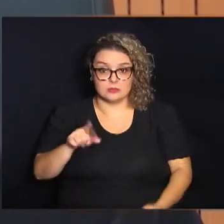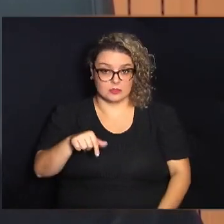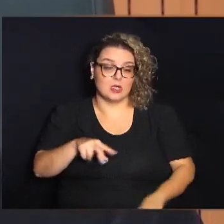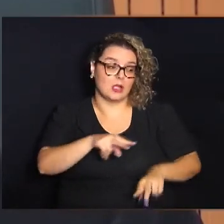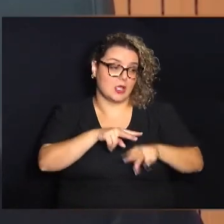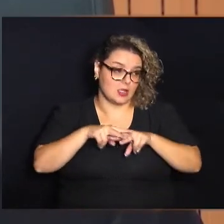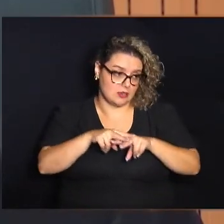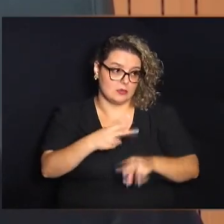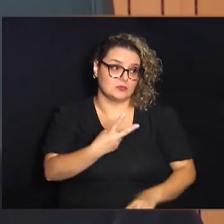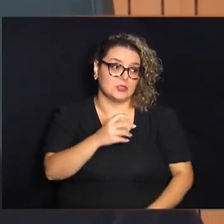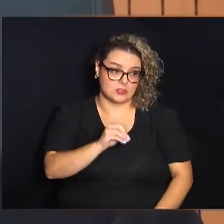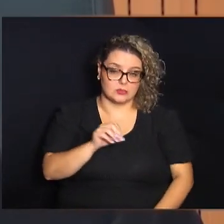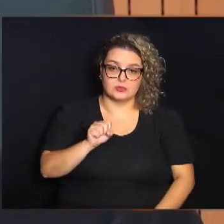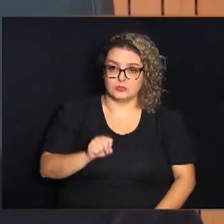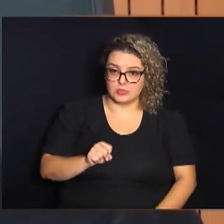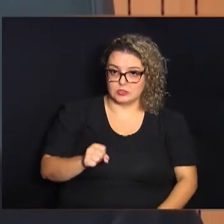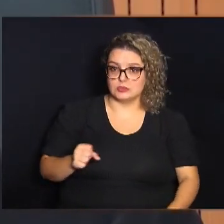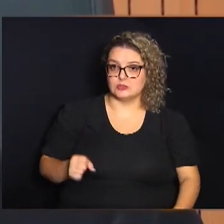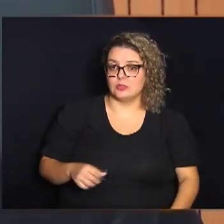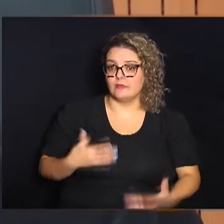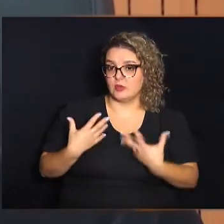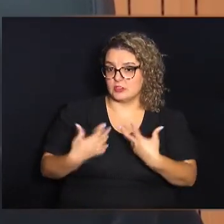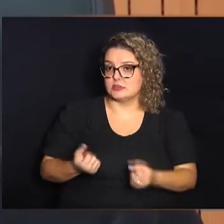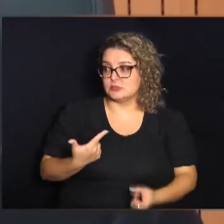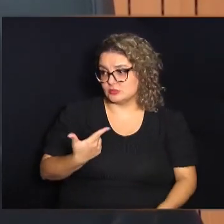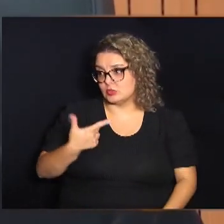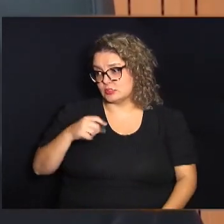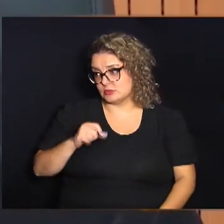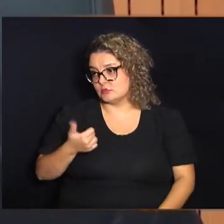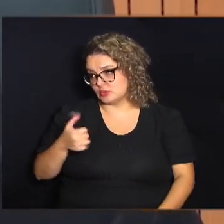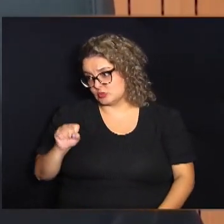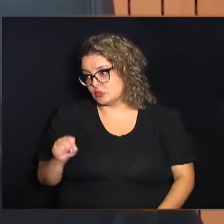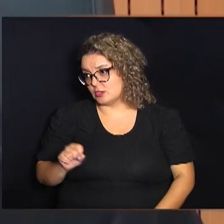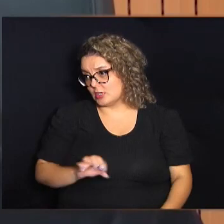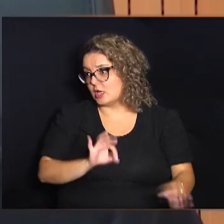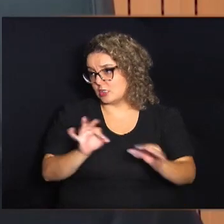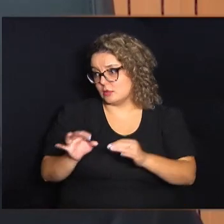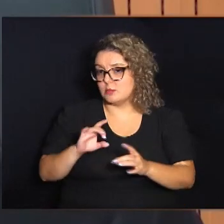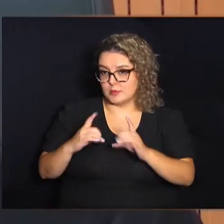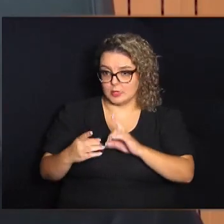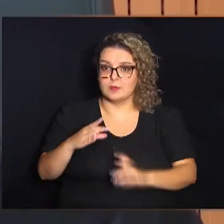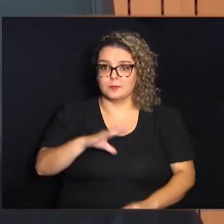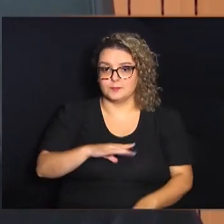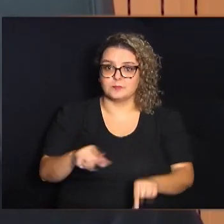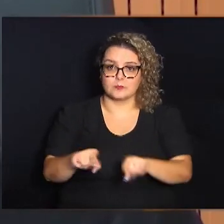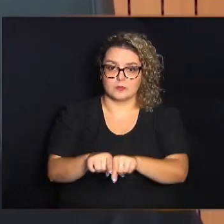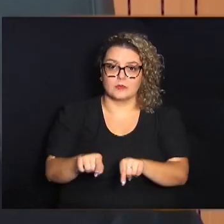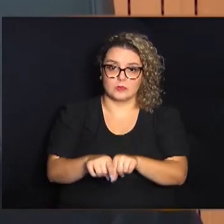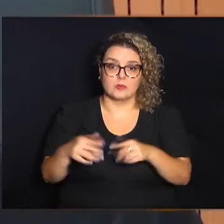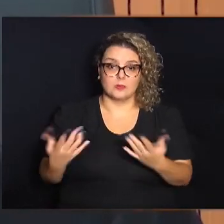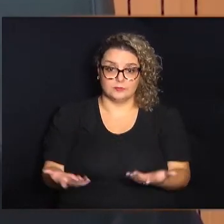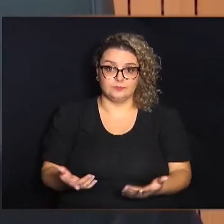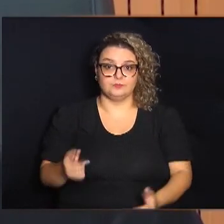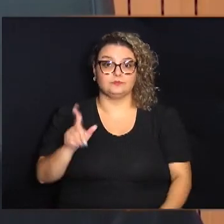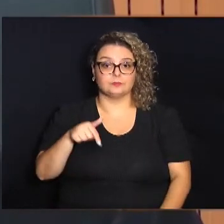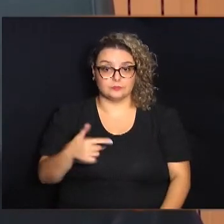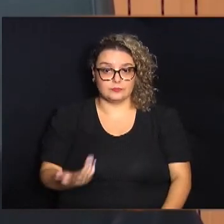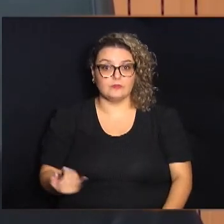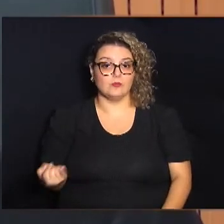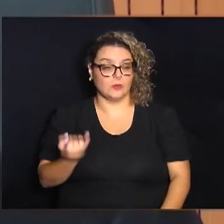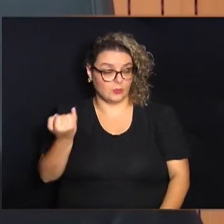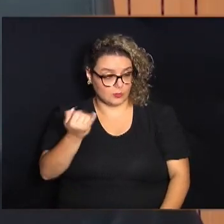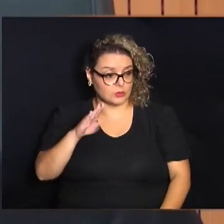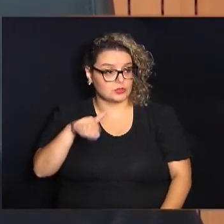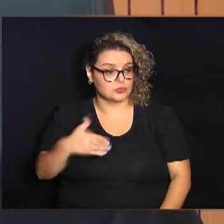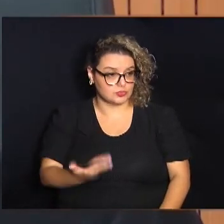da 208, que foi promulgada em 2018, ela tem que acompanhar também a dinâmica do município. Então, isso é muito salutar. A partir do